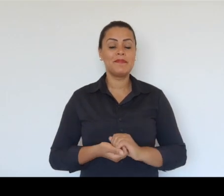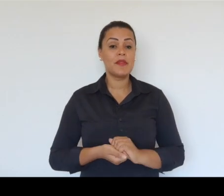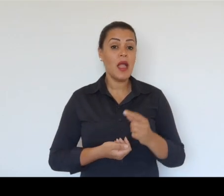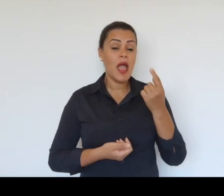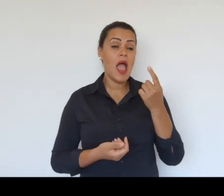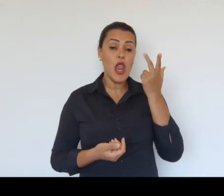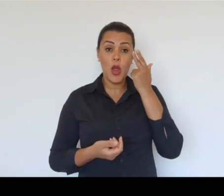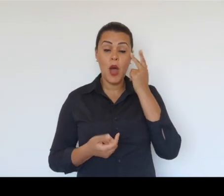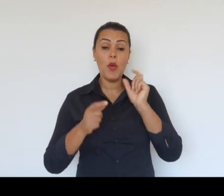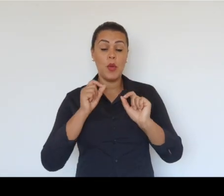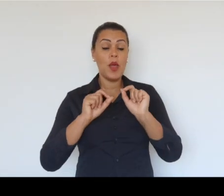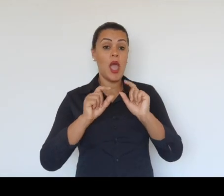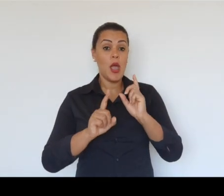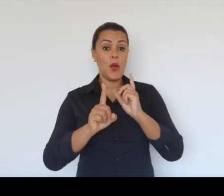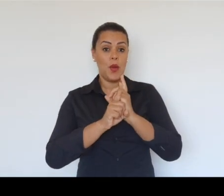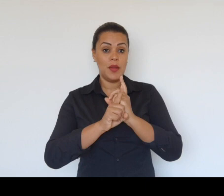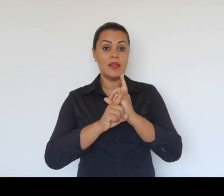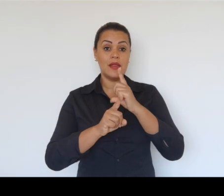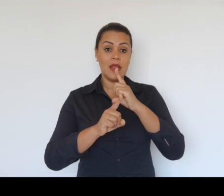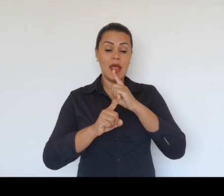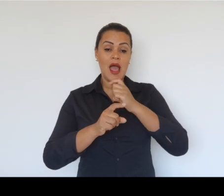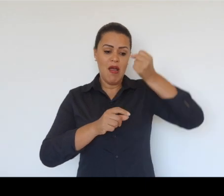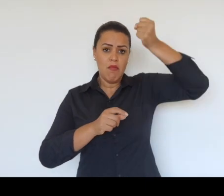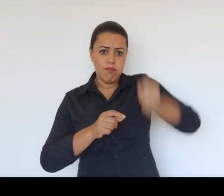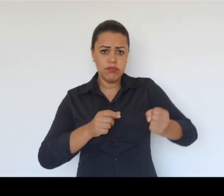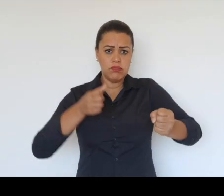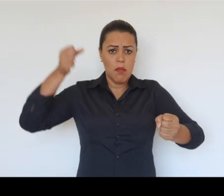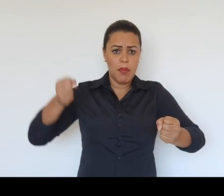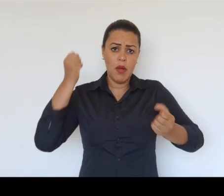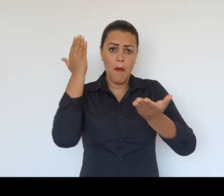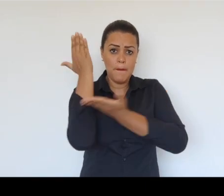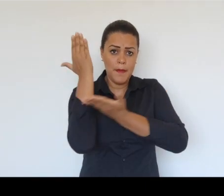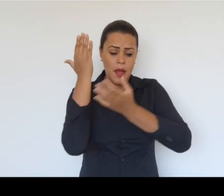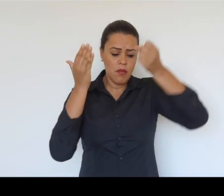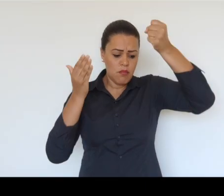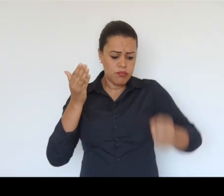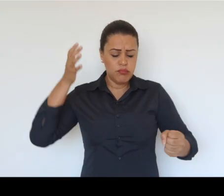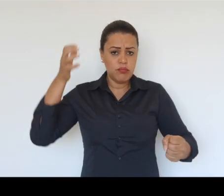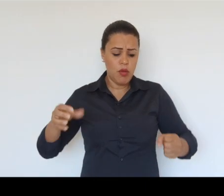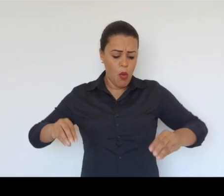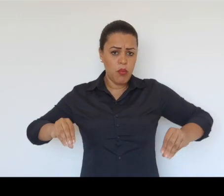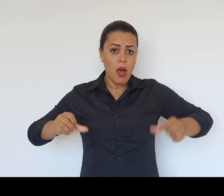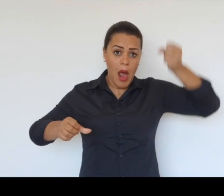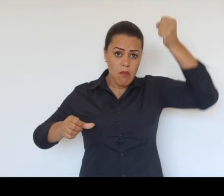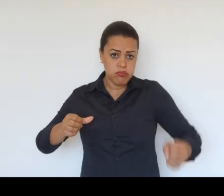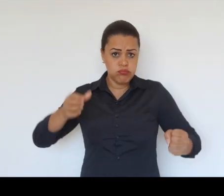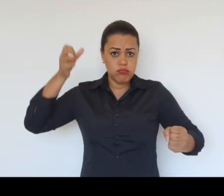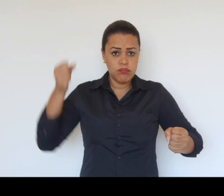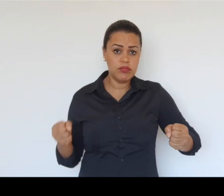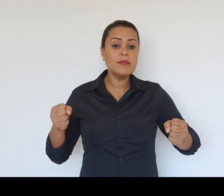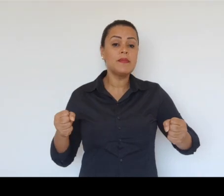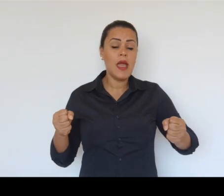É bem comum se encontrar os buracos de estacas e umas superfícies de argila, que durante muito tempo foram